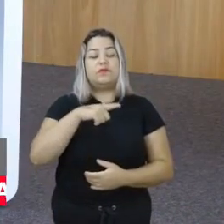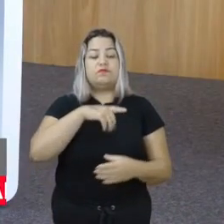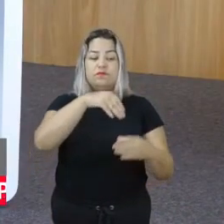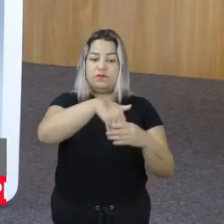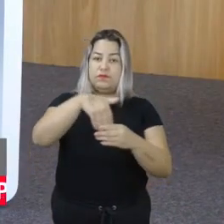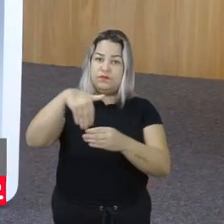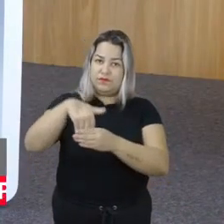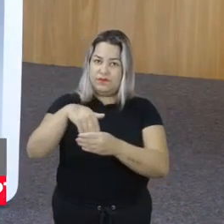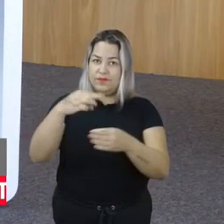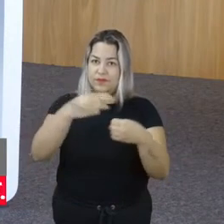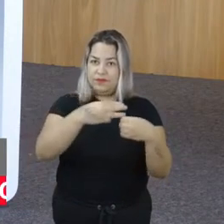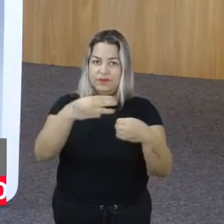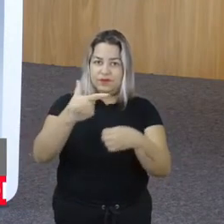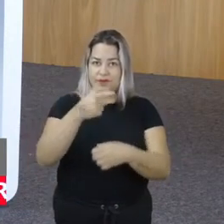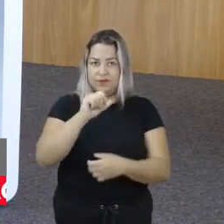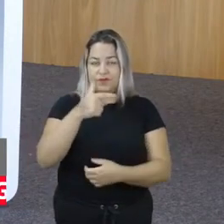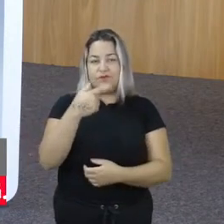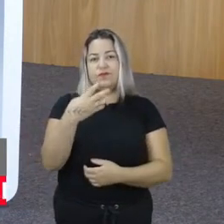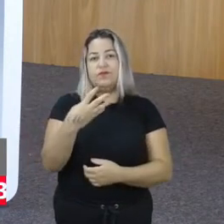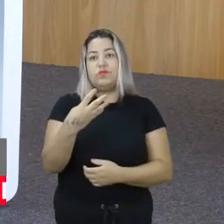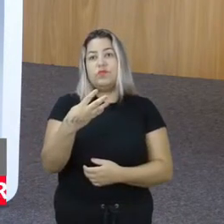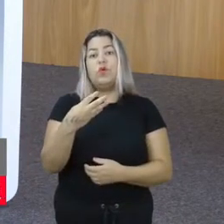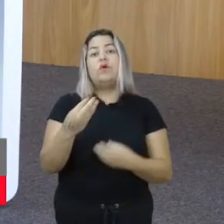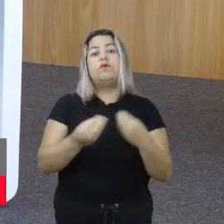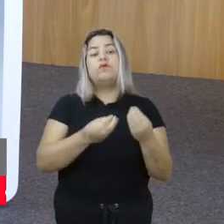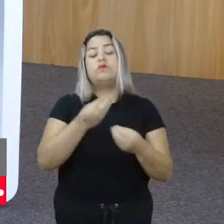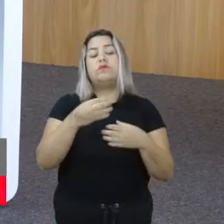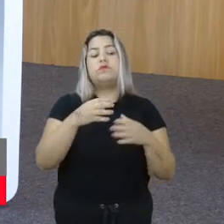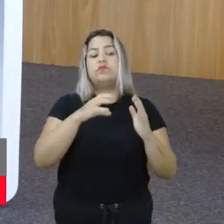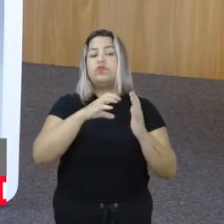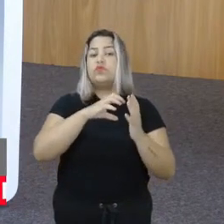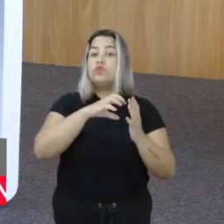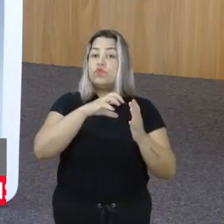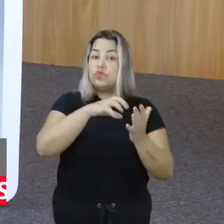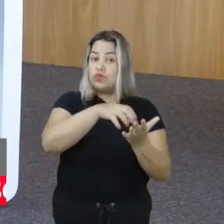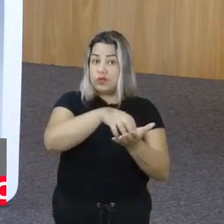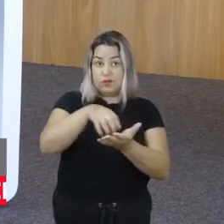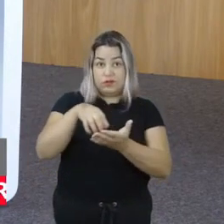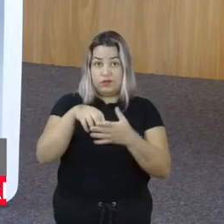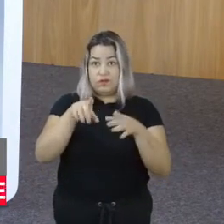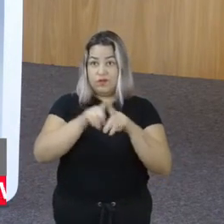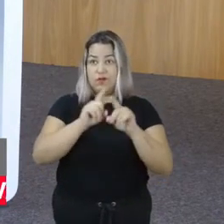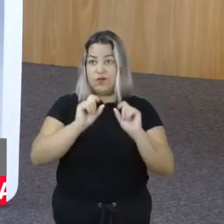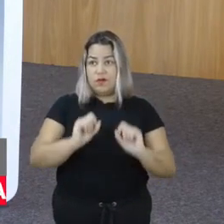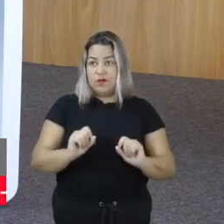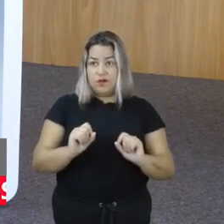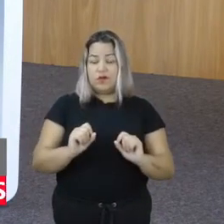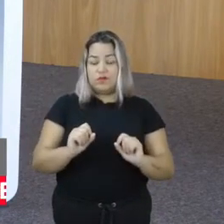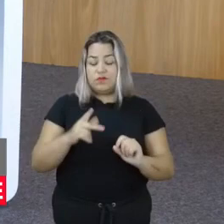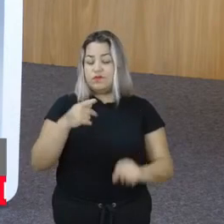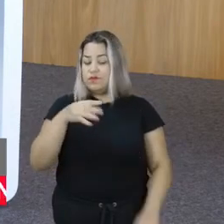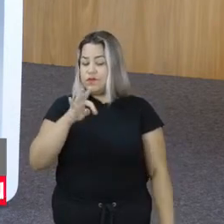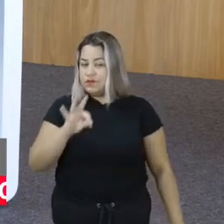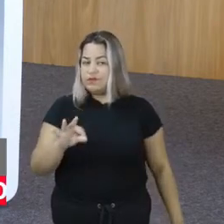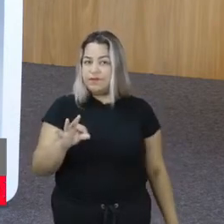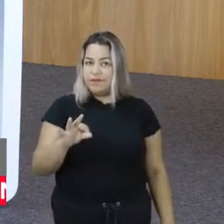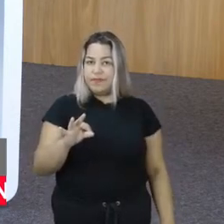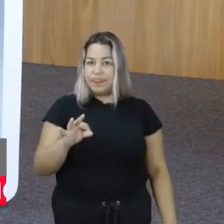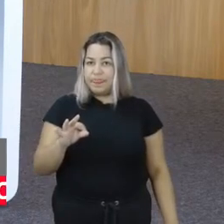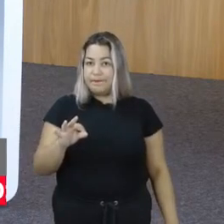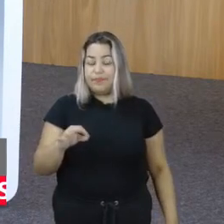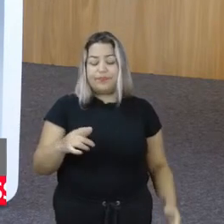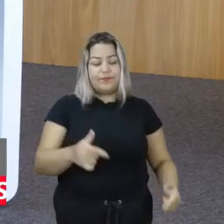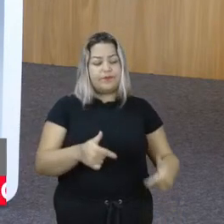em 2024. Eu queria saber como o diretório estadual se prepara aí para ampliar a presença do PT. Queria que você falasse um pouquinho